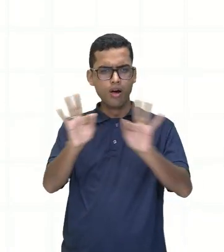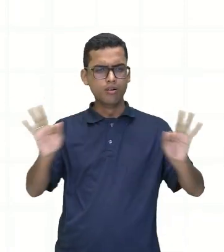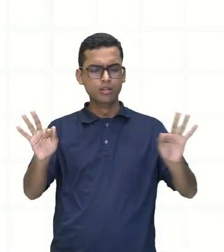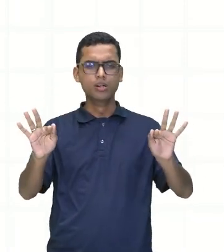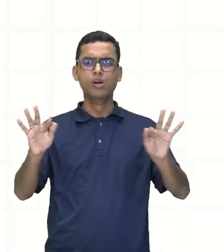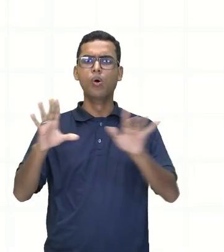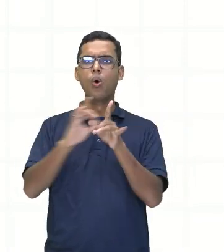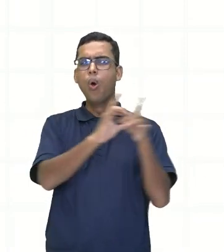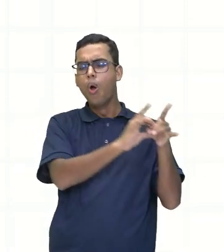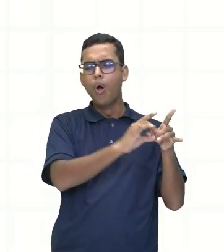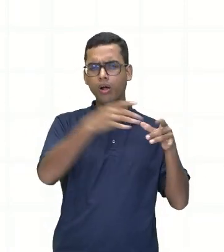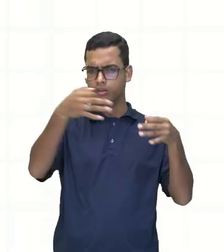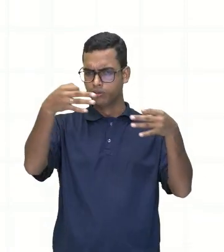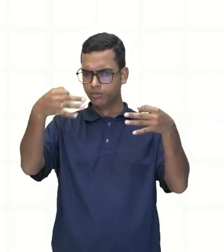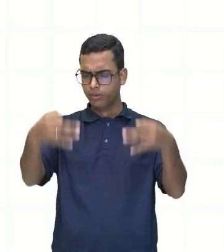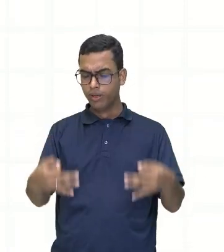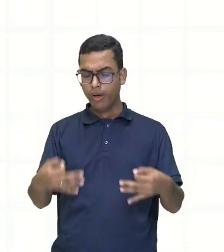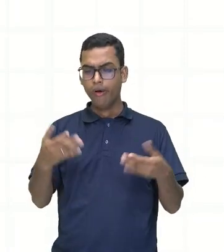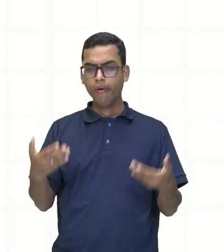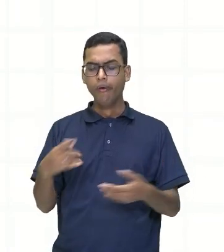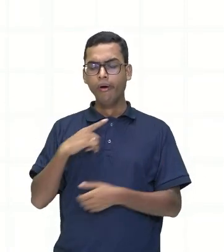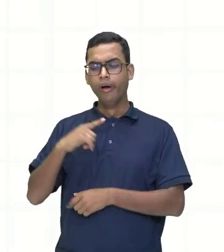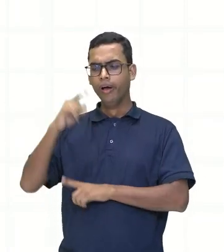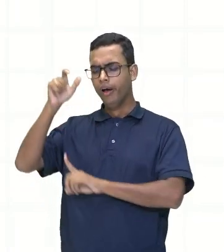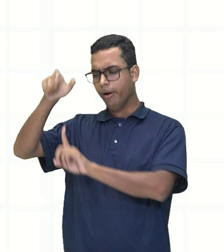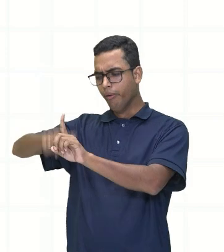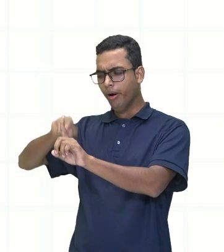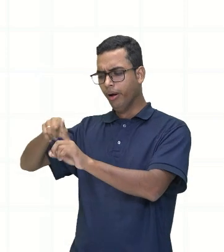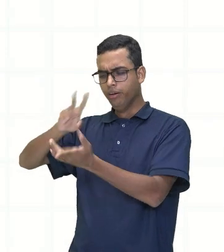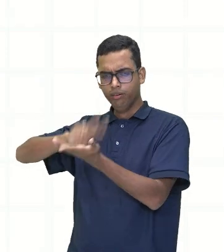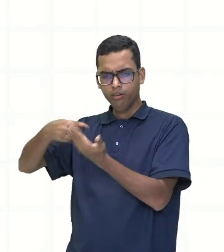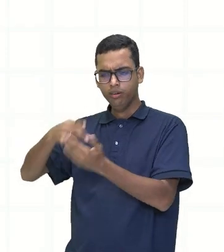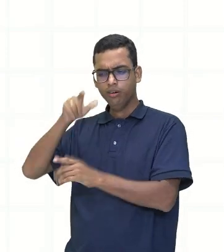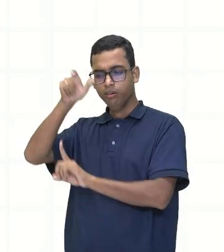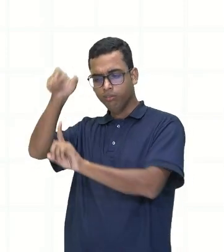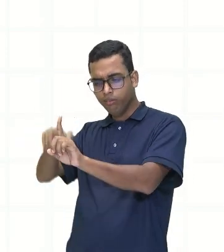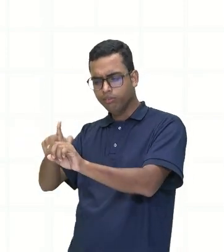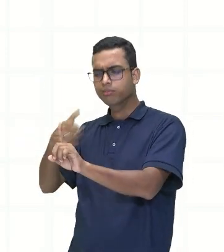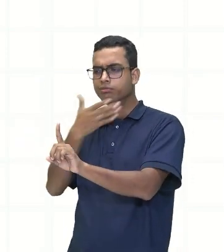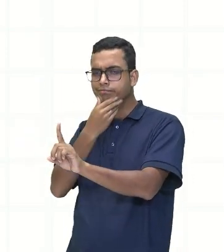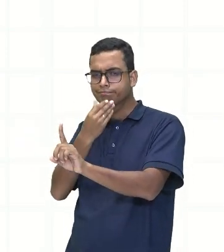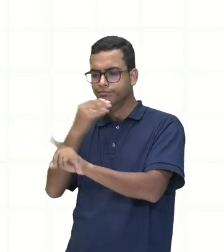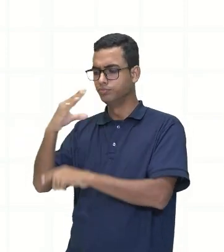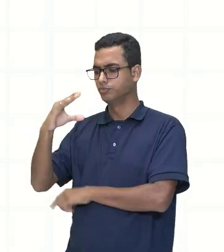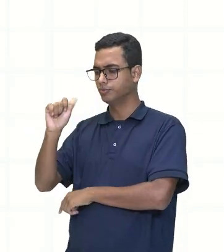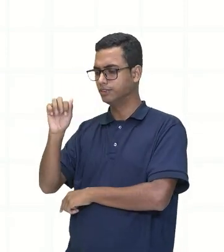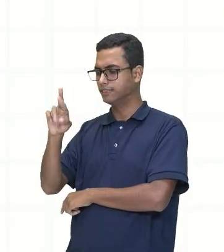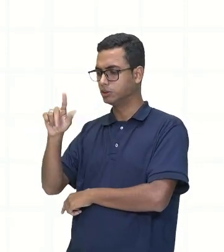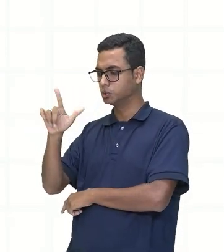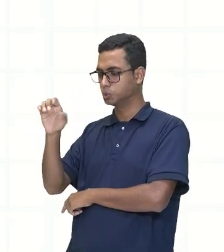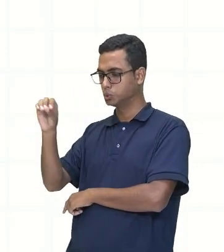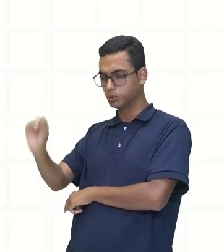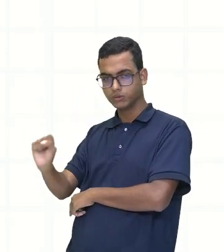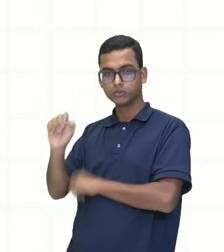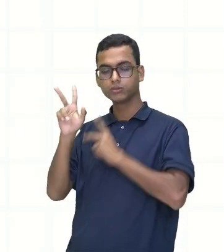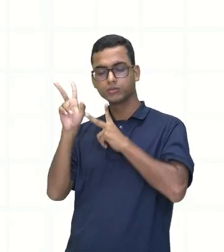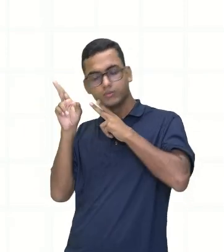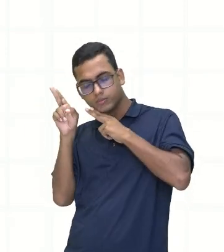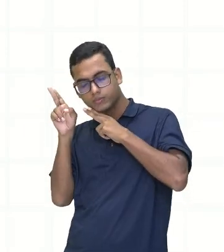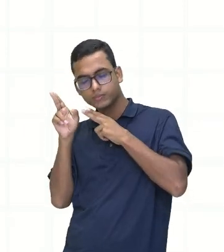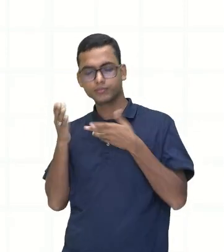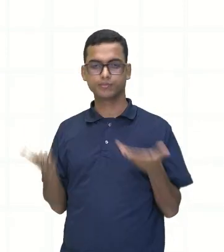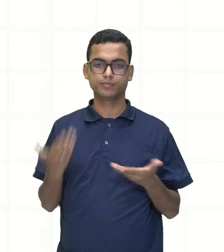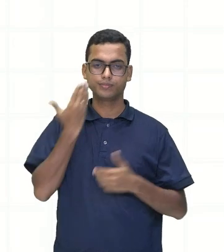afirmativa, né? Estou afirmando que o Carlos estava dormindo. Aqui eu tenho o sujeito, aqui eu tenho o verbo to